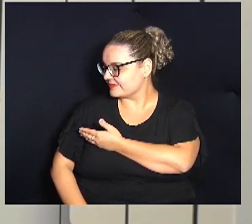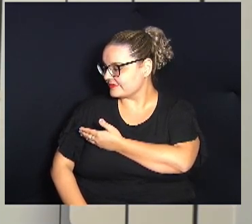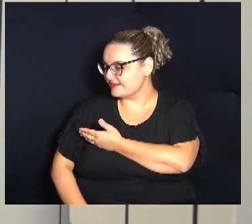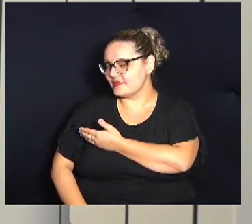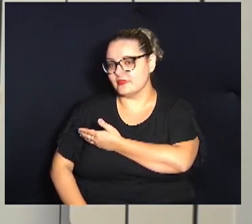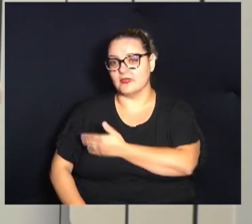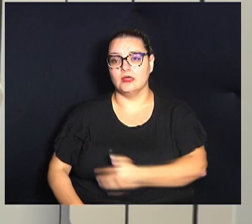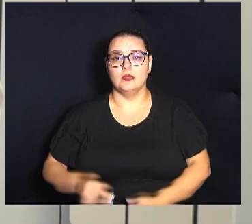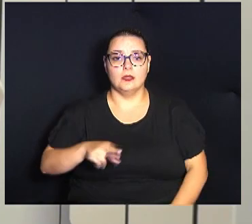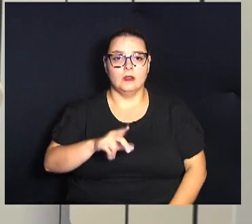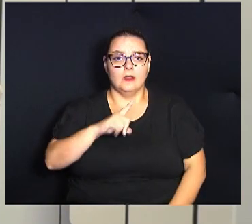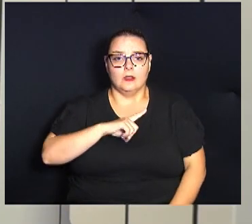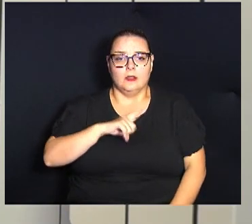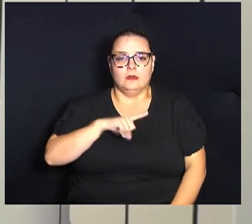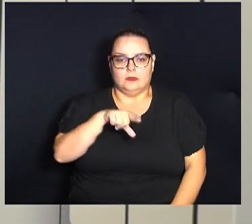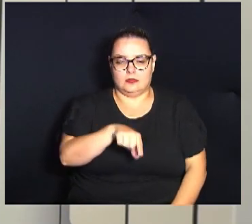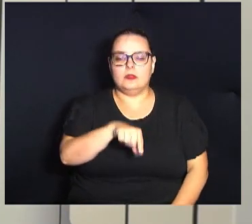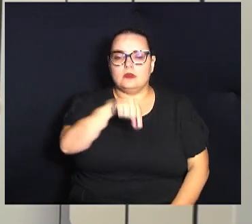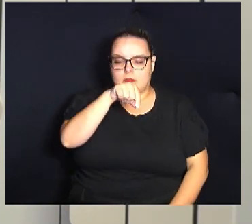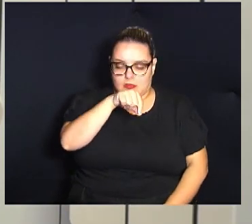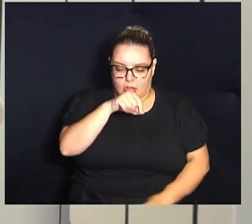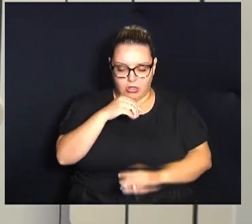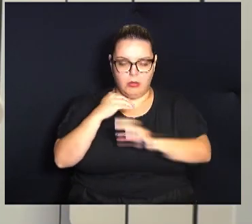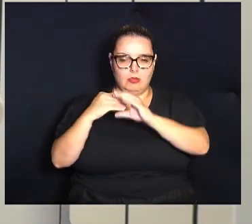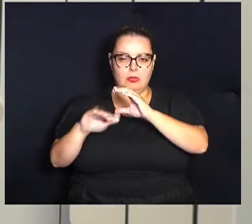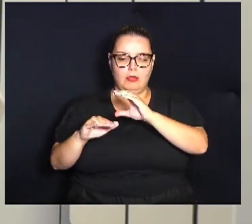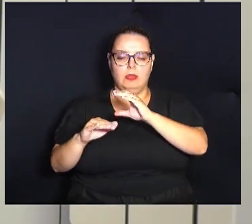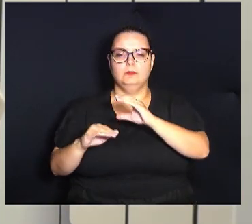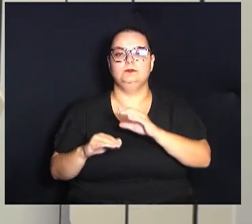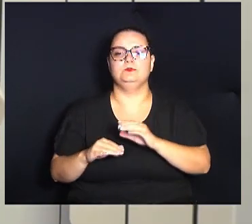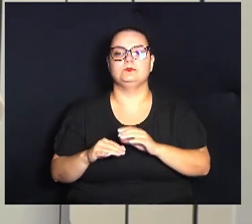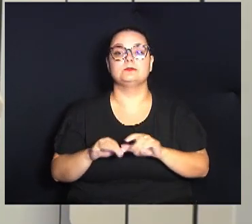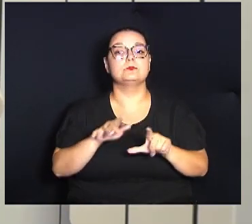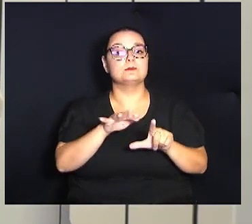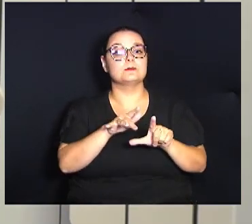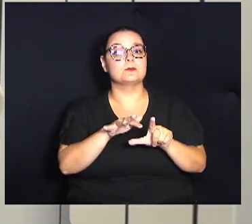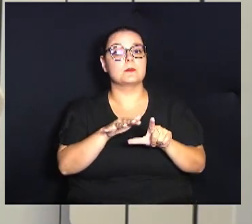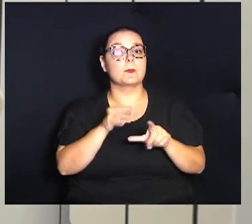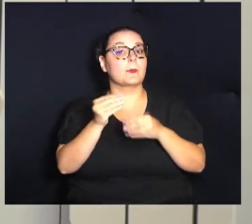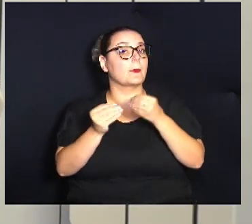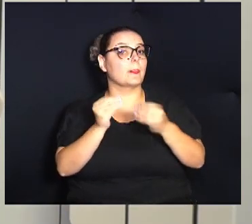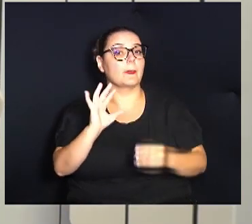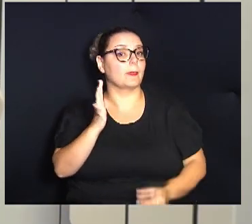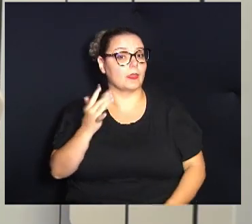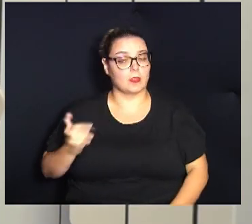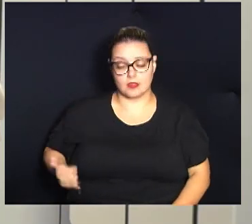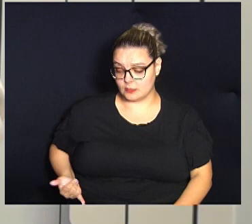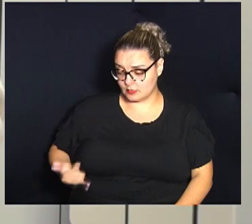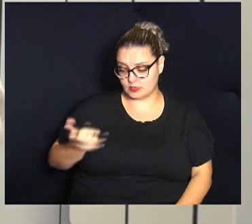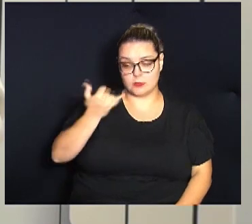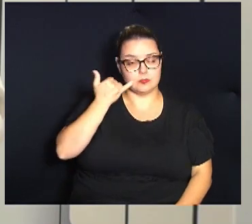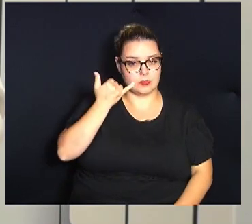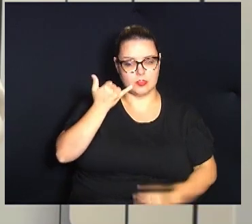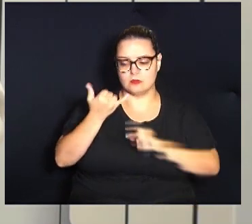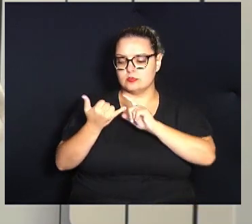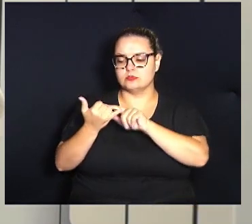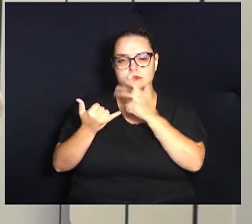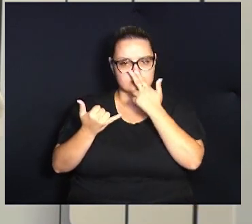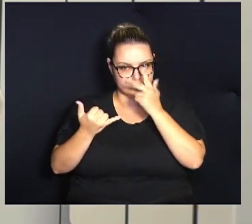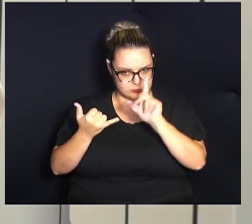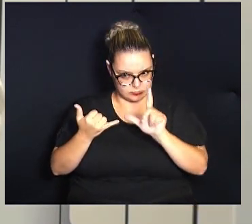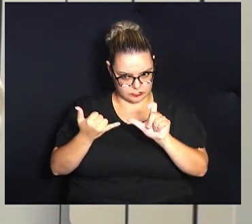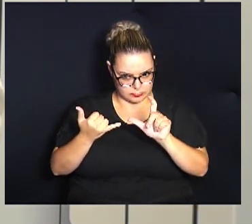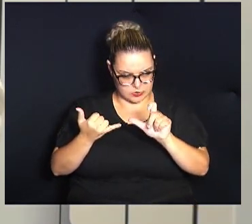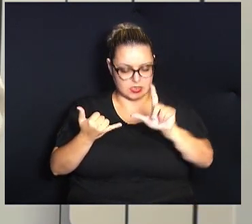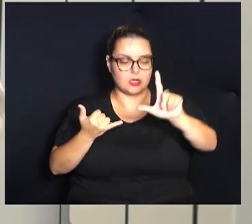978293776. Ou você tem a opção de enviar uma mensagem através do QR Code. Com a câmera do seu celular apontada para o QR